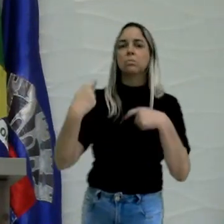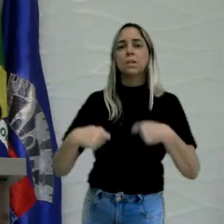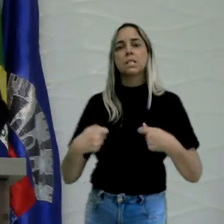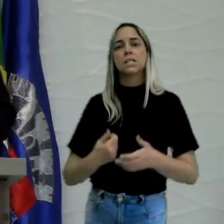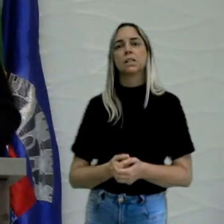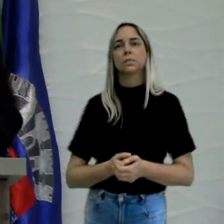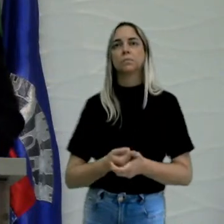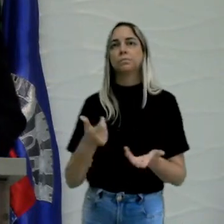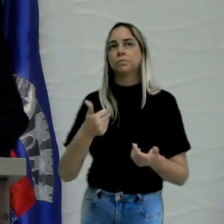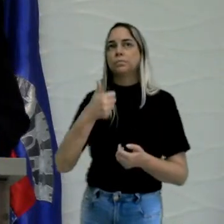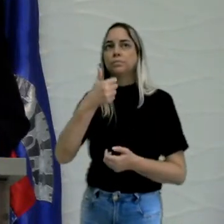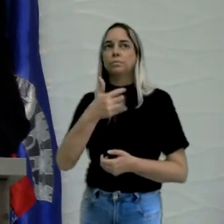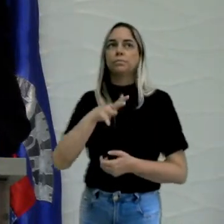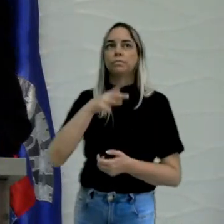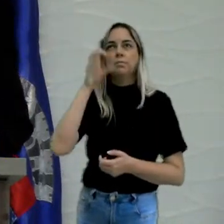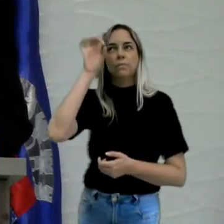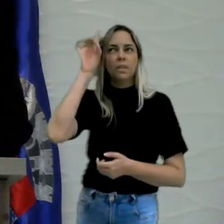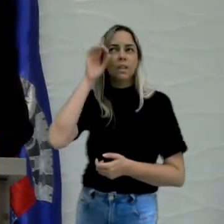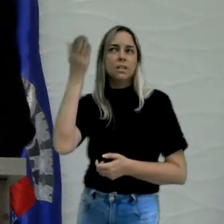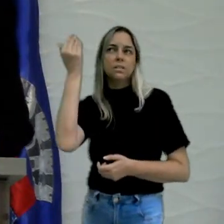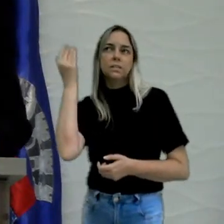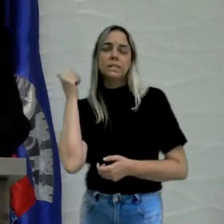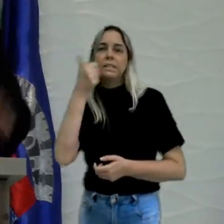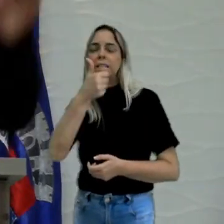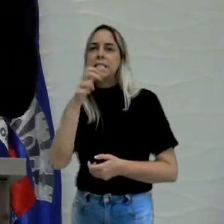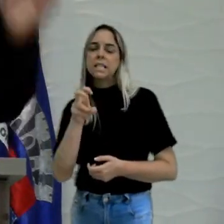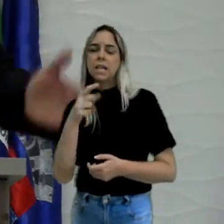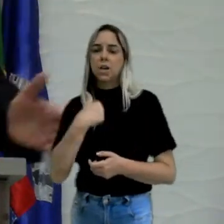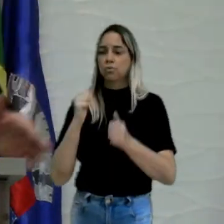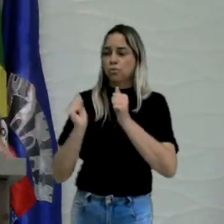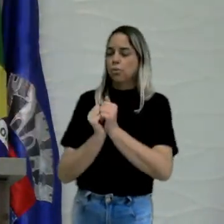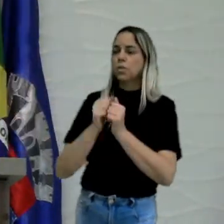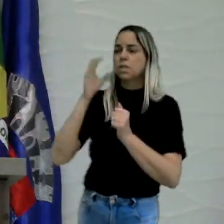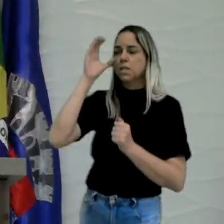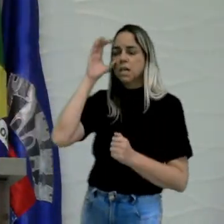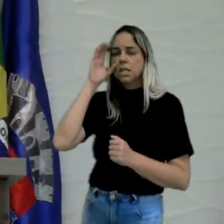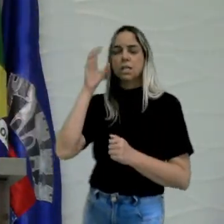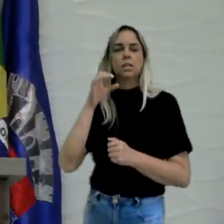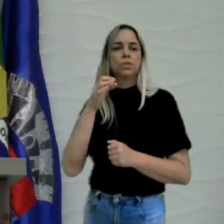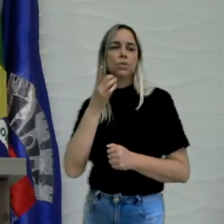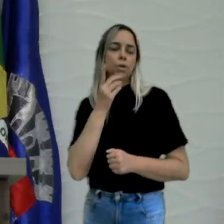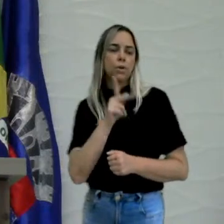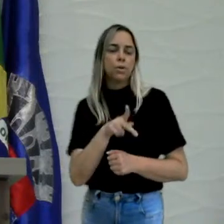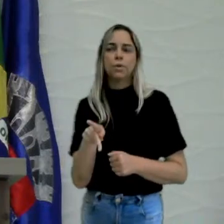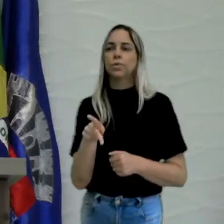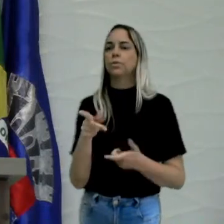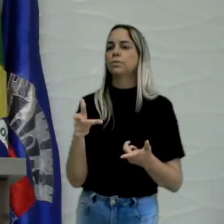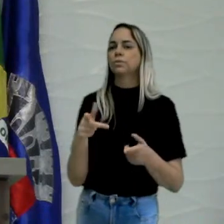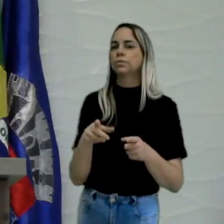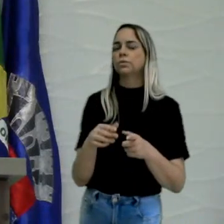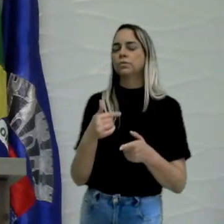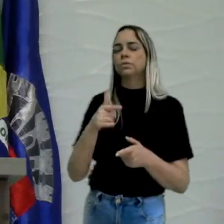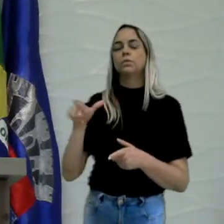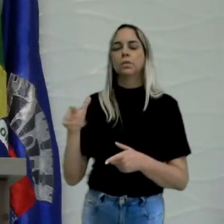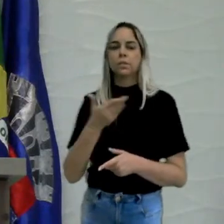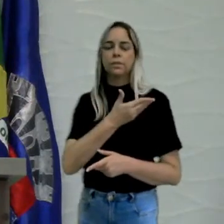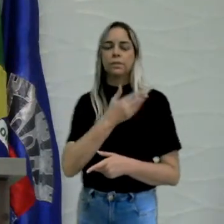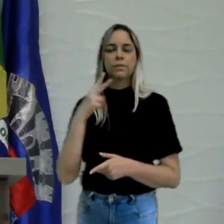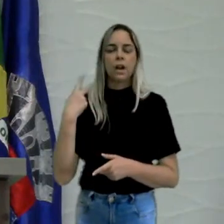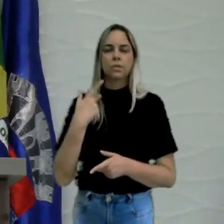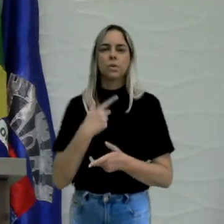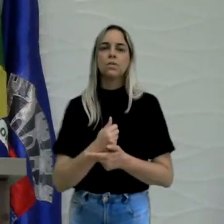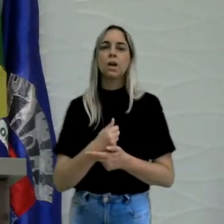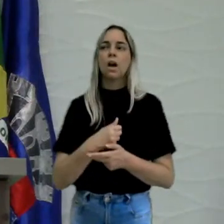15 dias aí. Eu, vereador Cid Clay, vereadora Cissa, vereador Diogo, o gerente regional que assumiu a